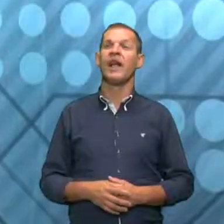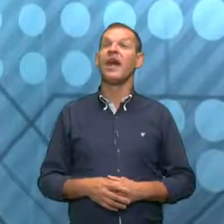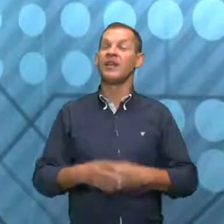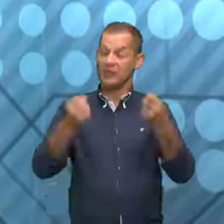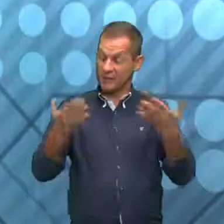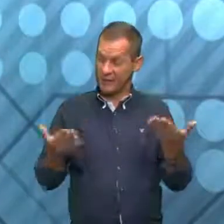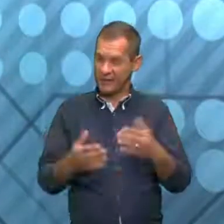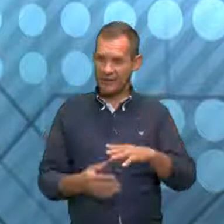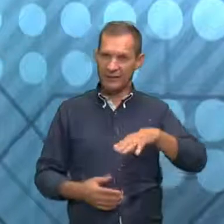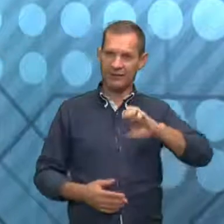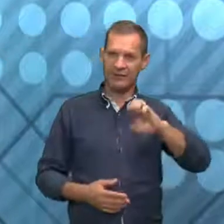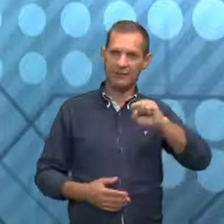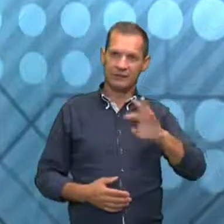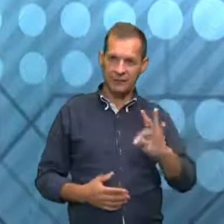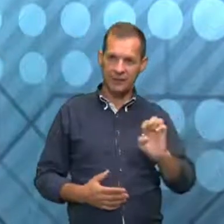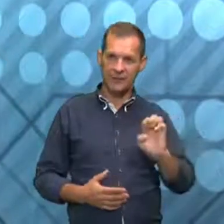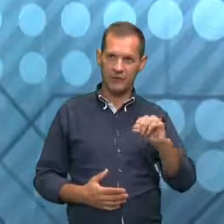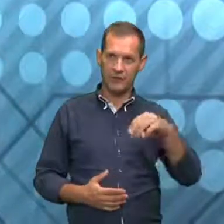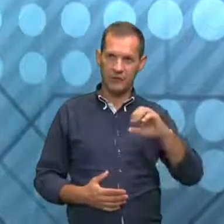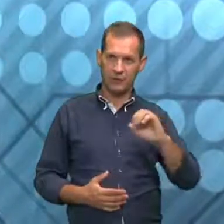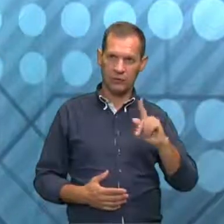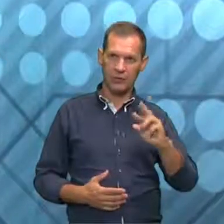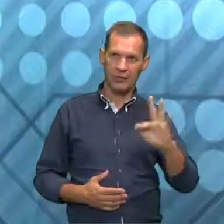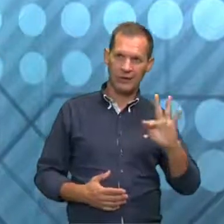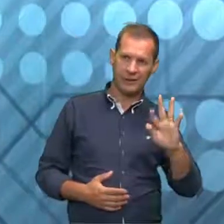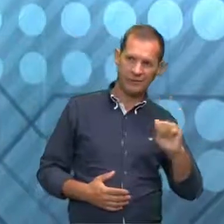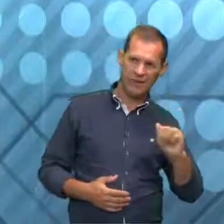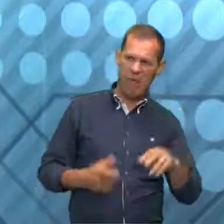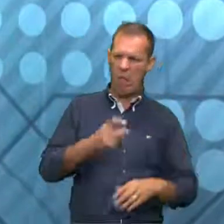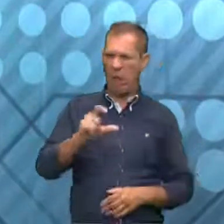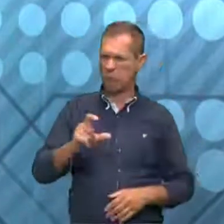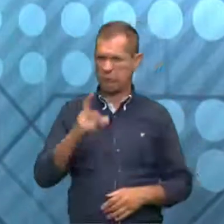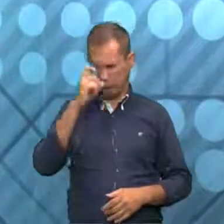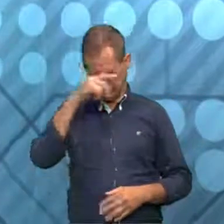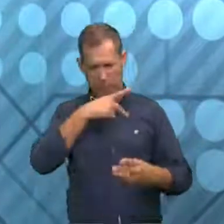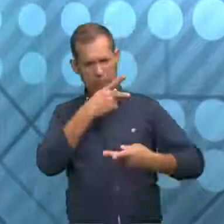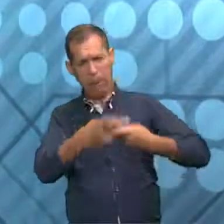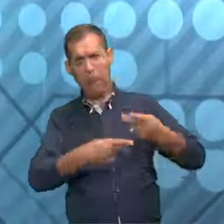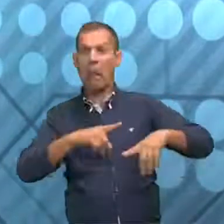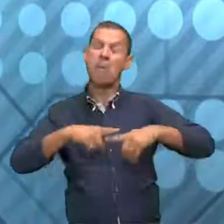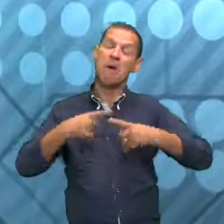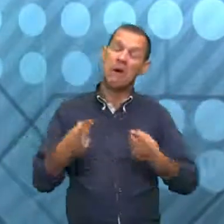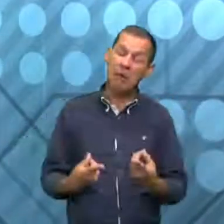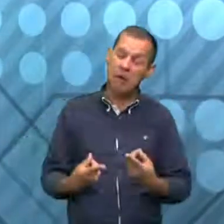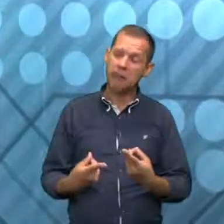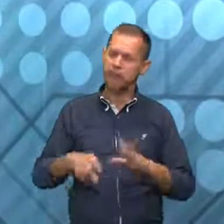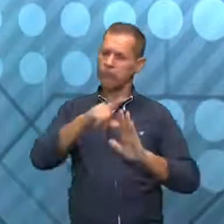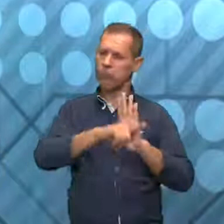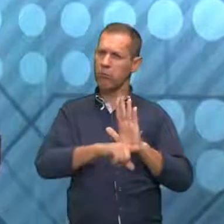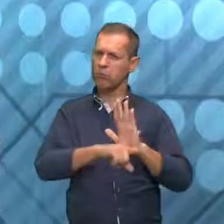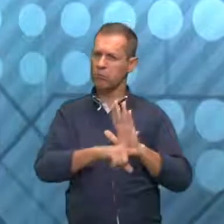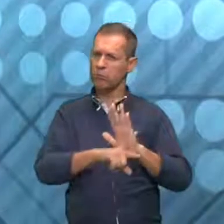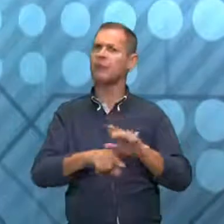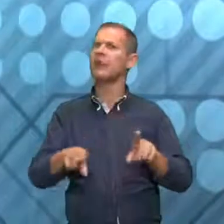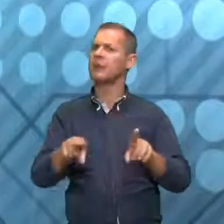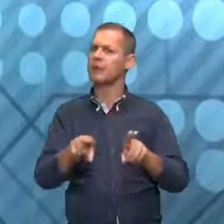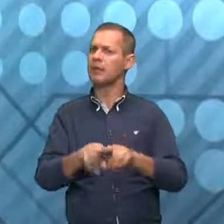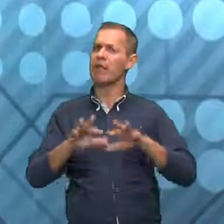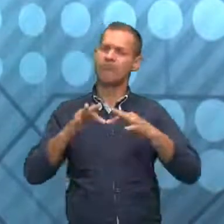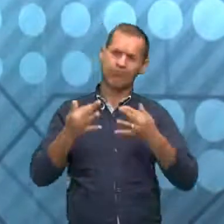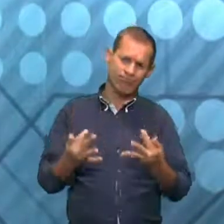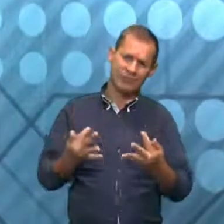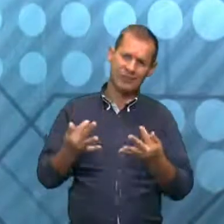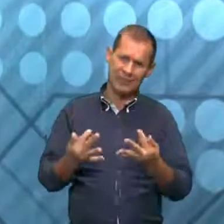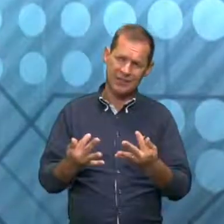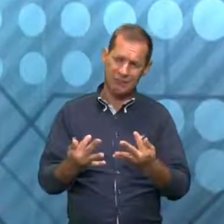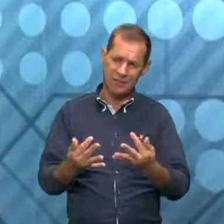Falando agora de esteganografia. A palavra é até um pouco complicada de falar, mas o processo dela é bastante simples,